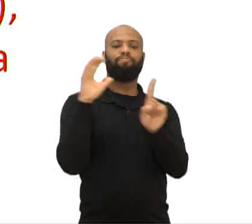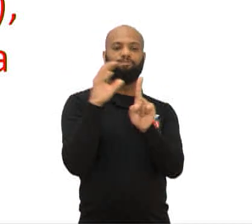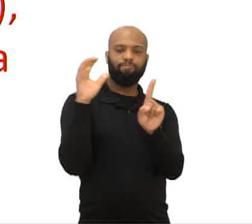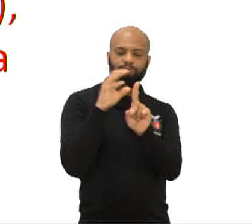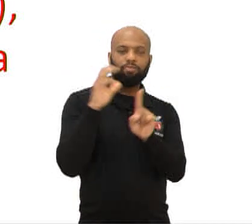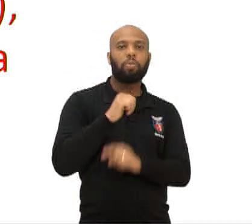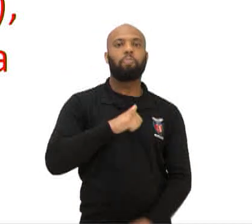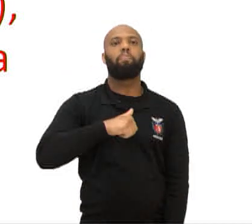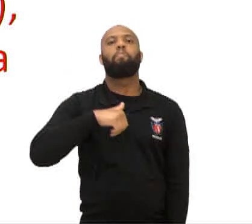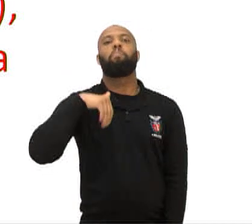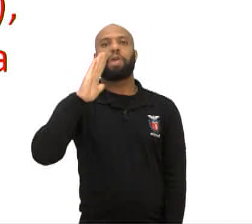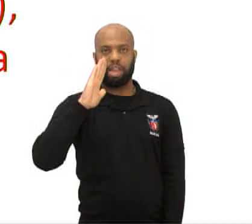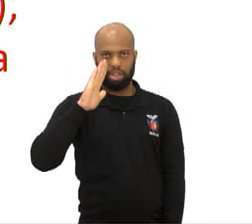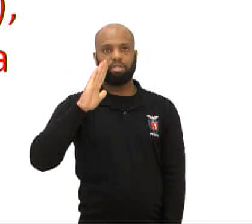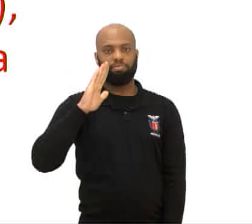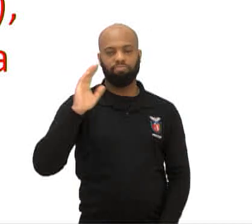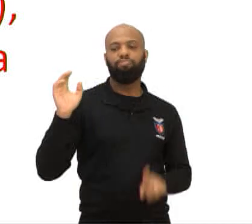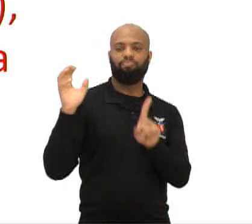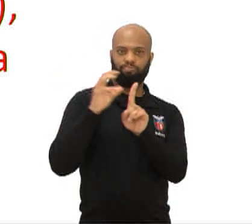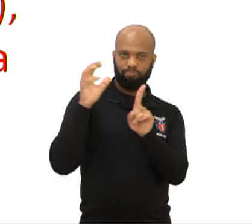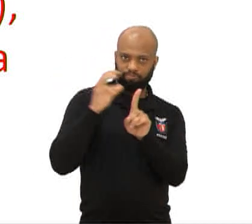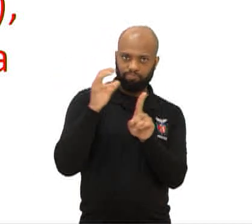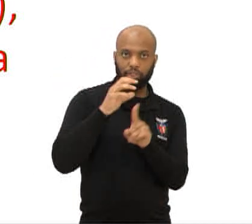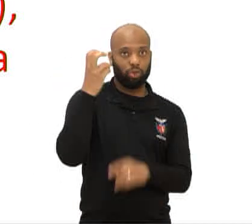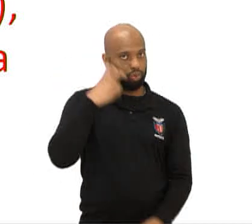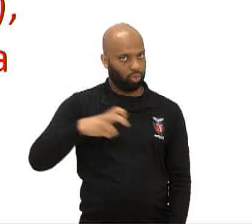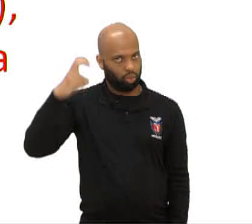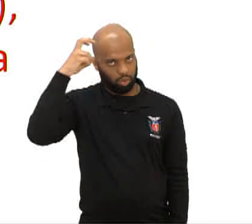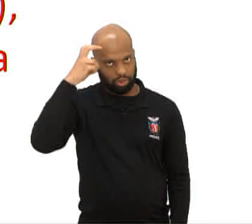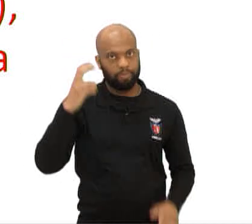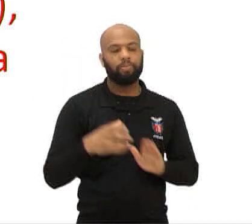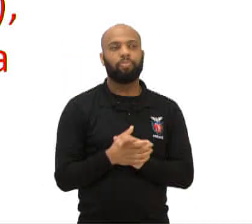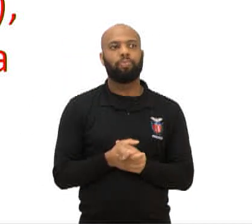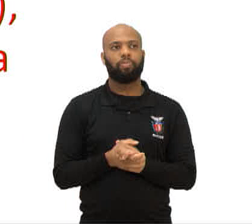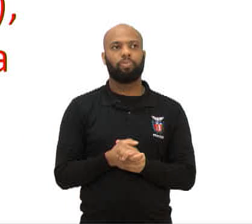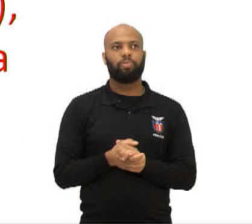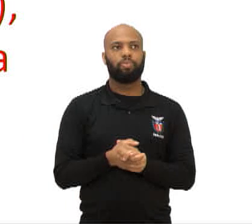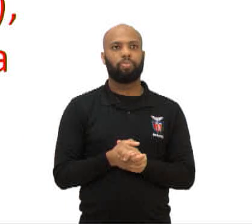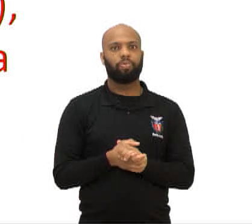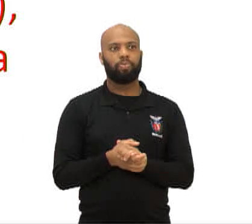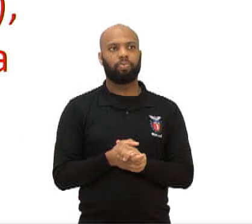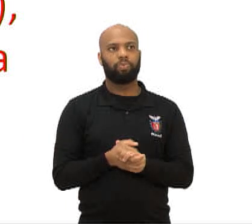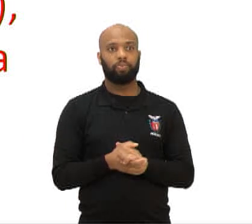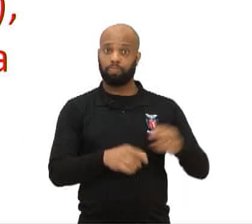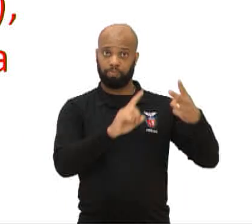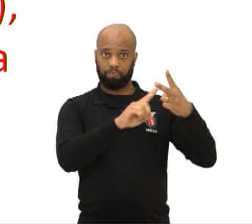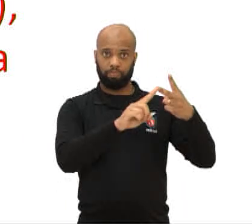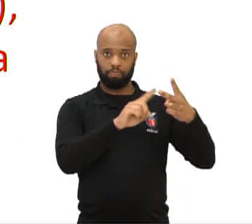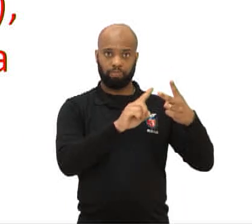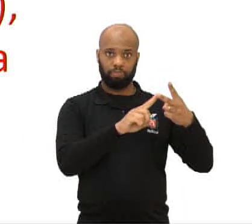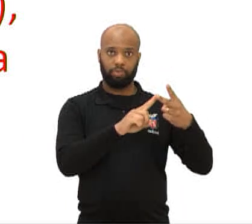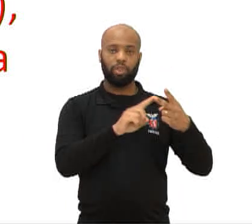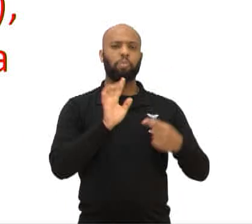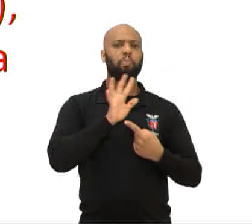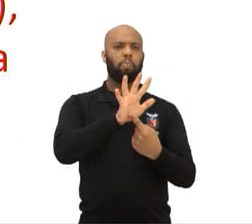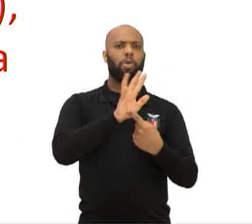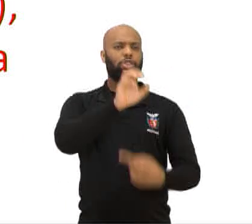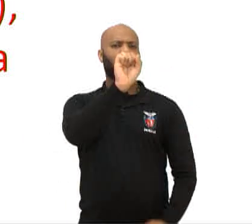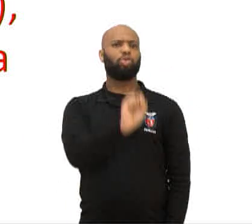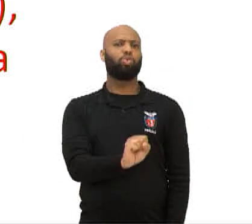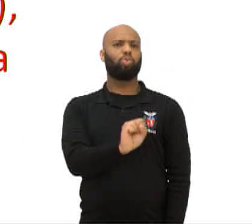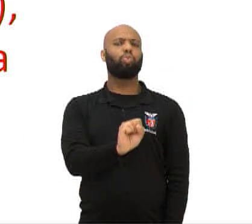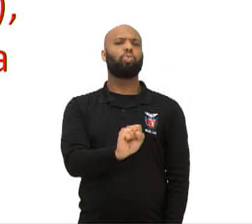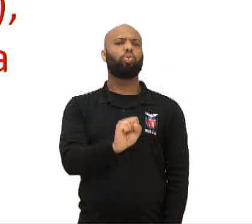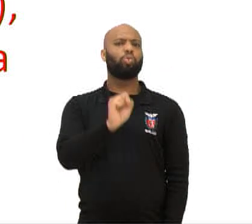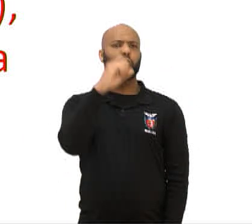mais forte ali em termos de influência cultural, né? E as manifestações culturais do sul do Brasil podem